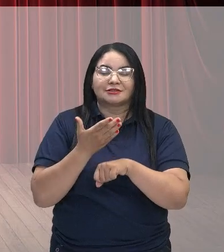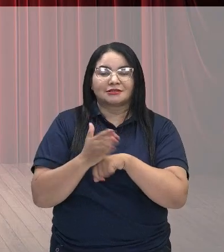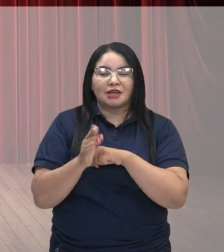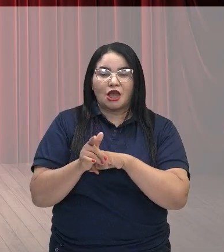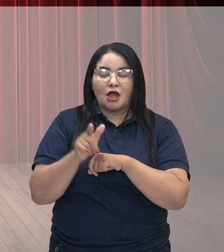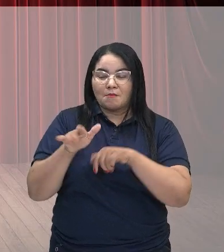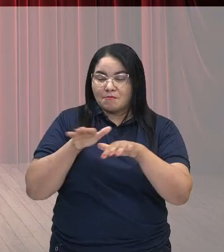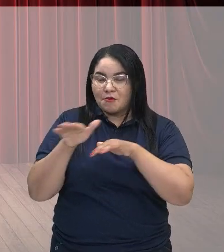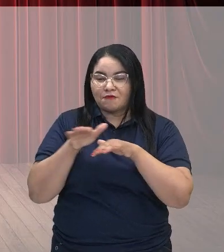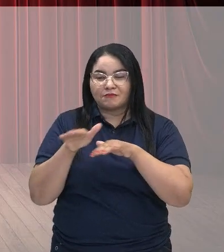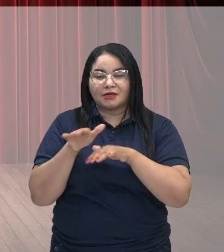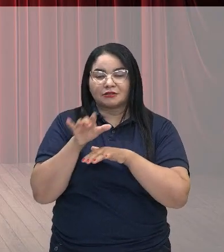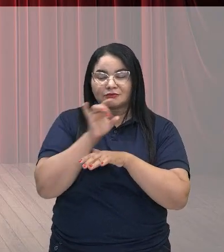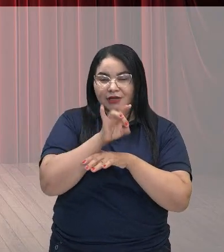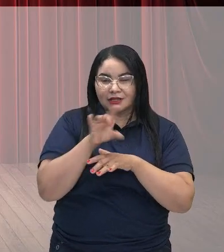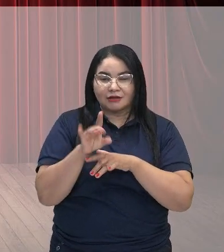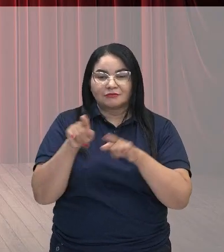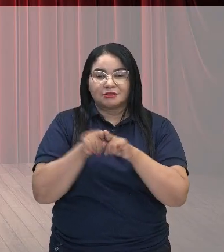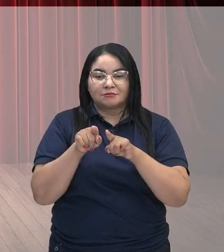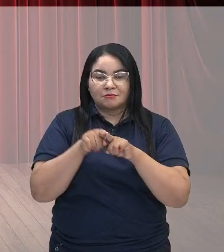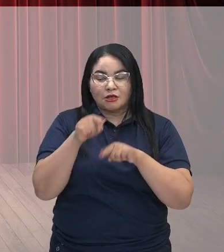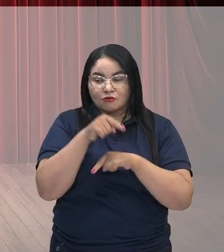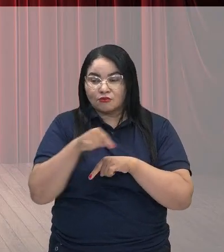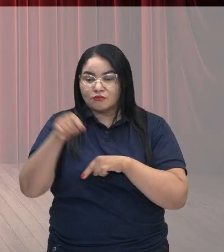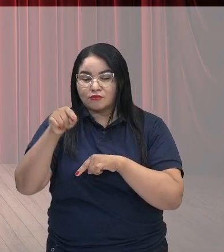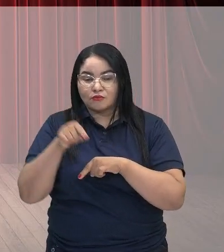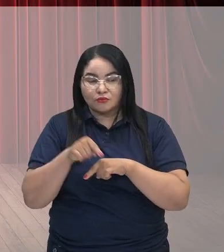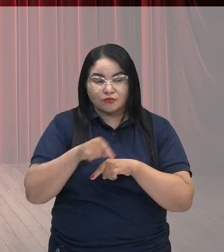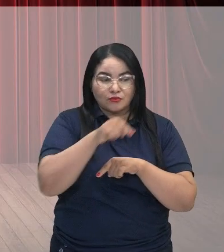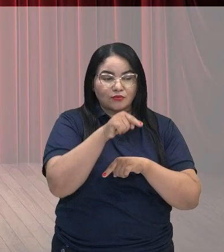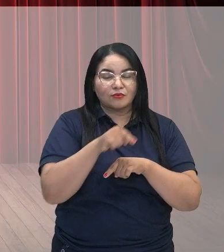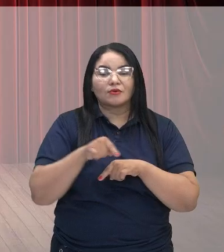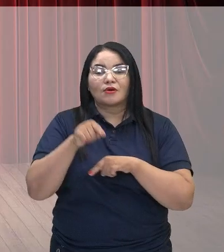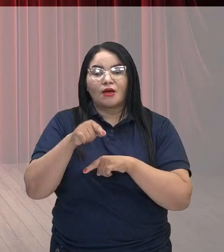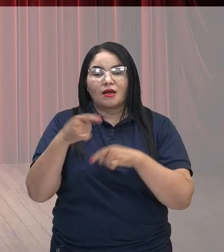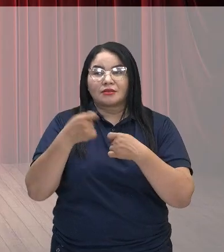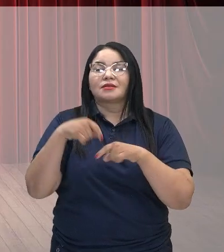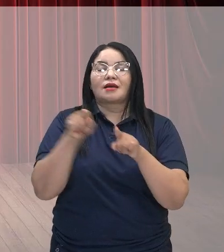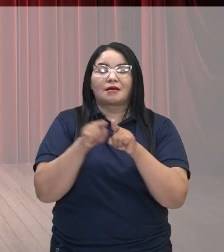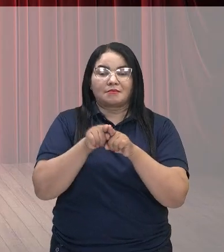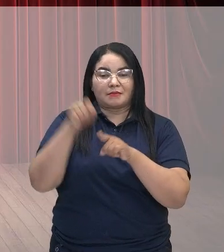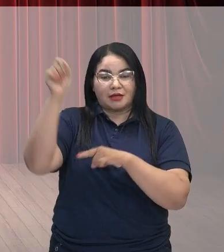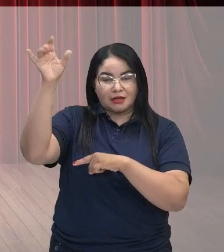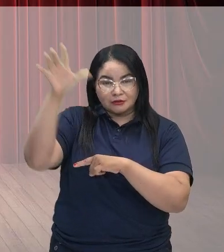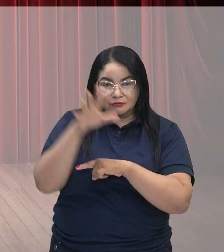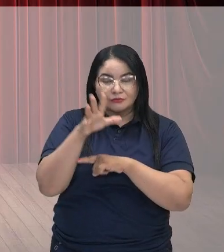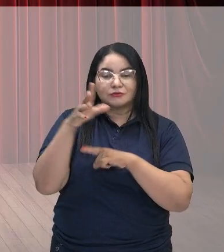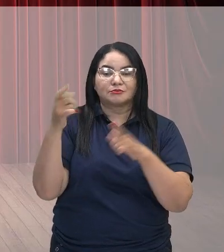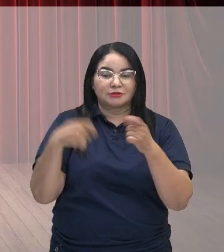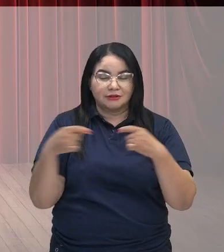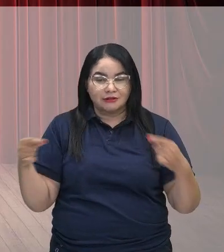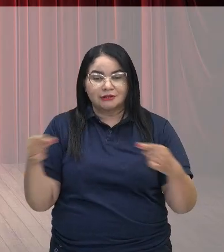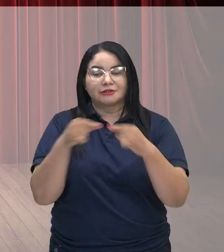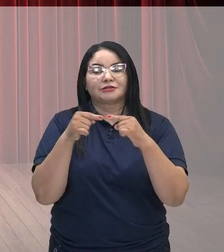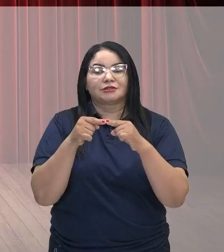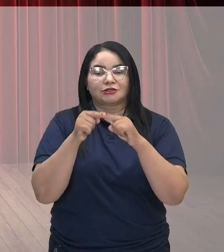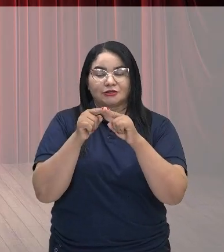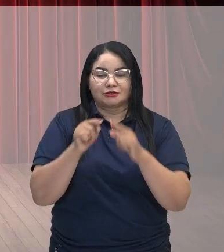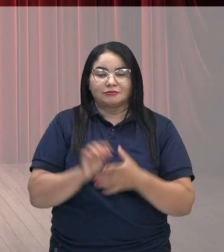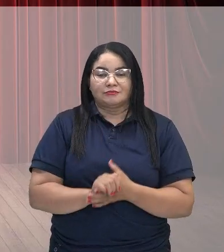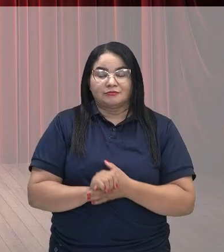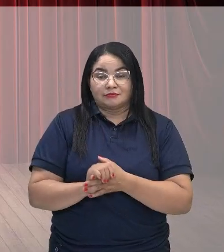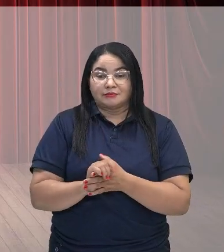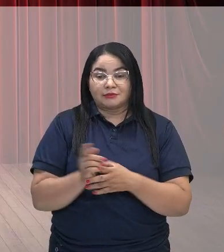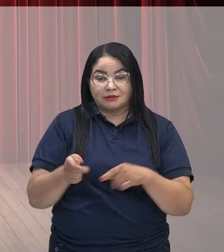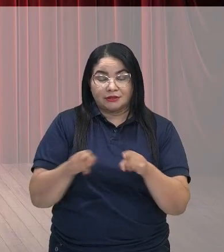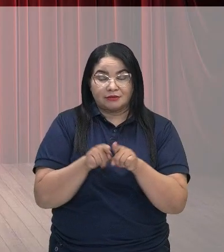cada movimento, para onde eles vão, o iluminador tem que seguir ali, certo? Principalmente no espetáculo